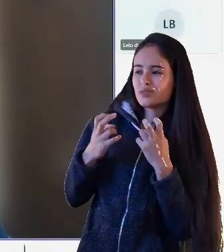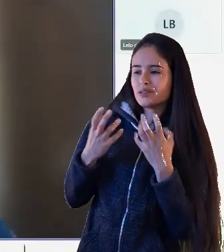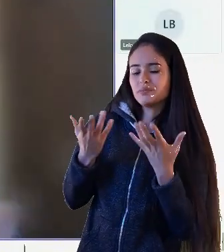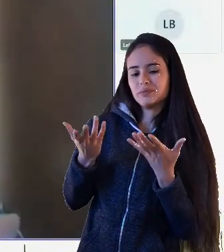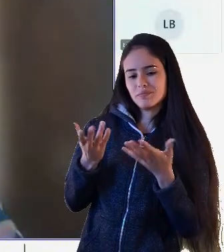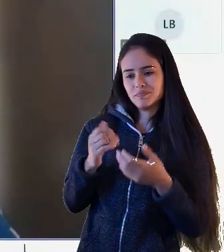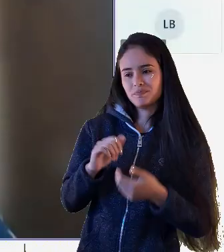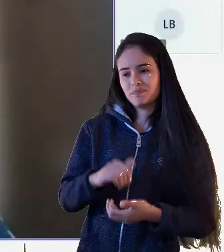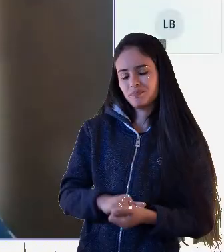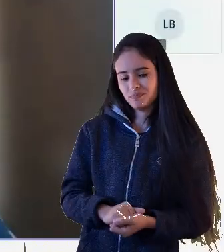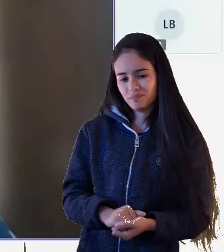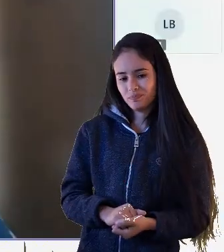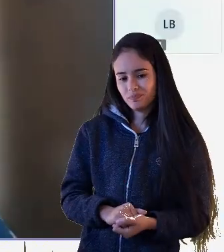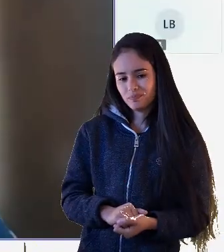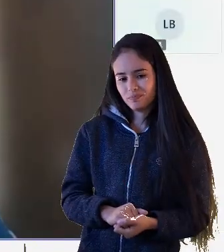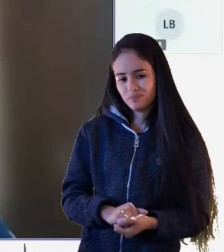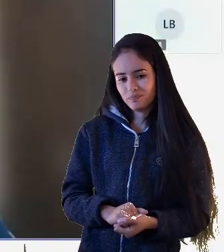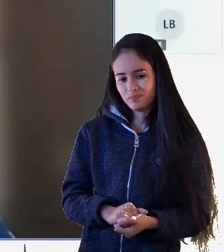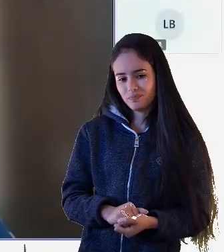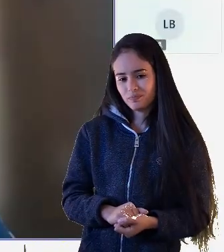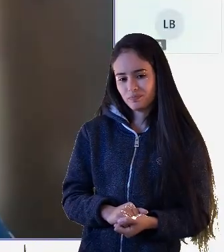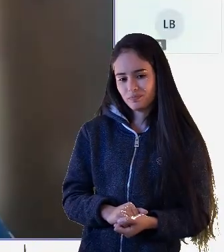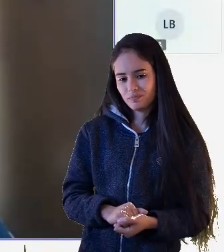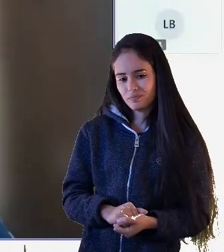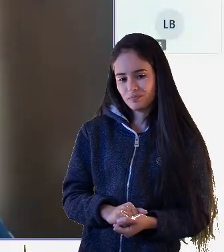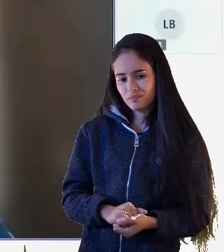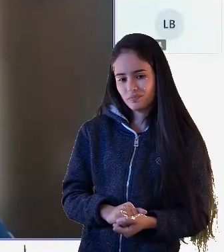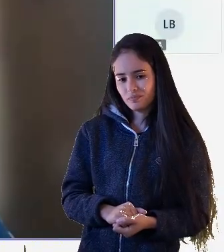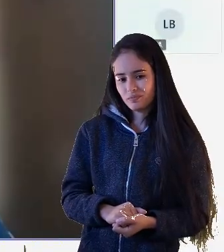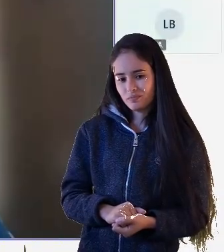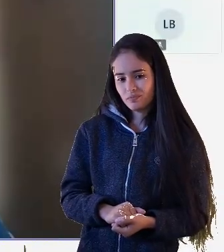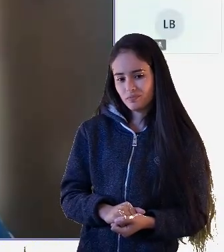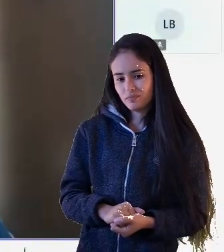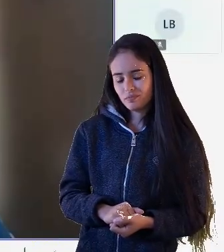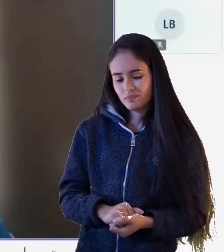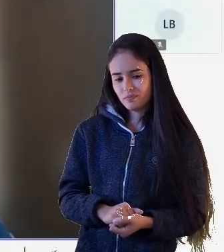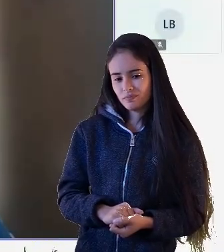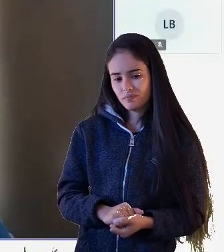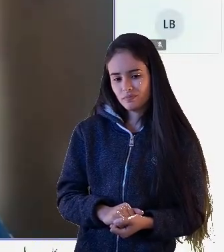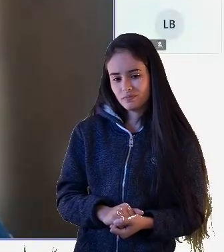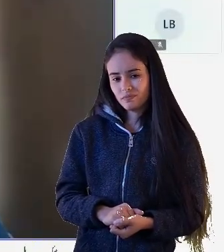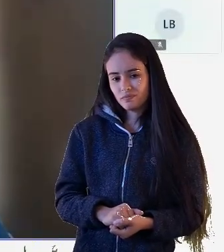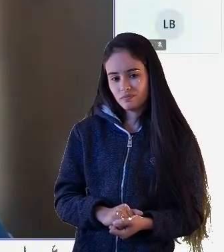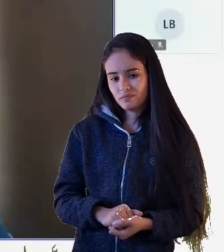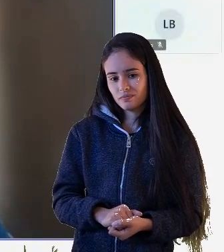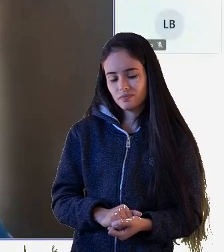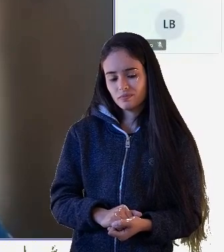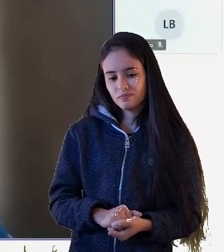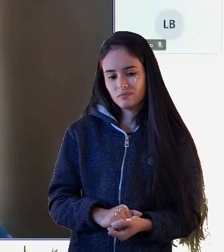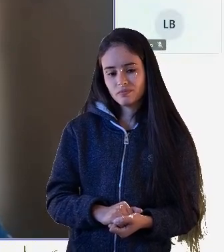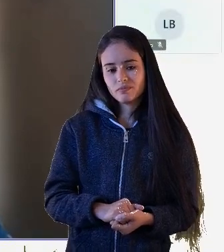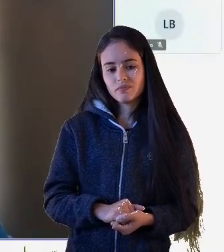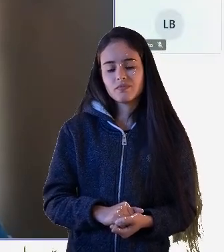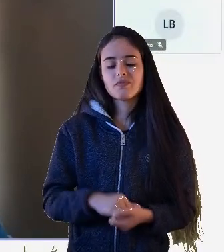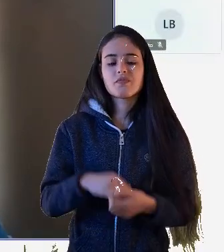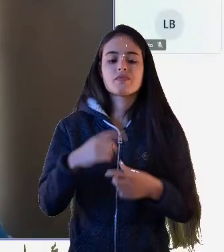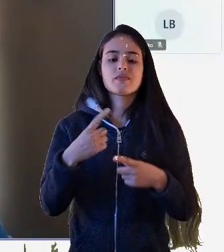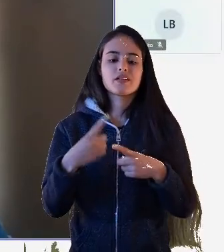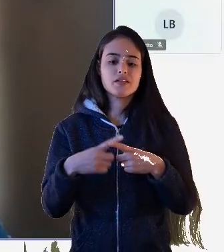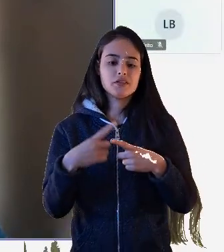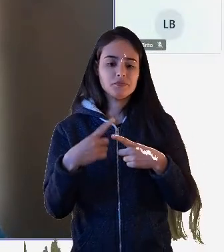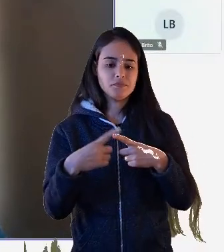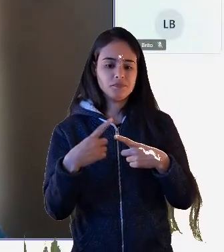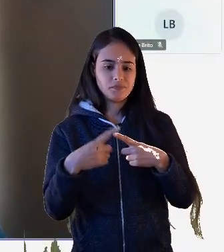que mesmo formada, por exemplo, né, ela teria dificuldade de conseguir um emprego porque ela é negra, e a gente sabe que isso acontece,